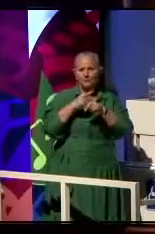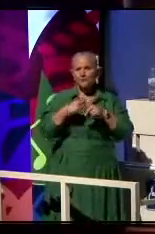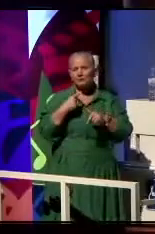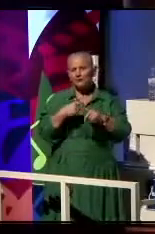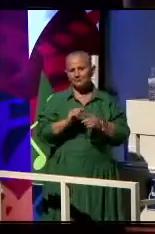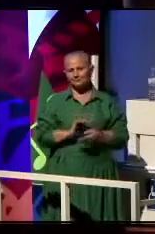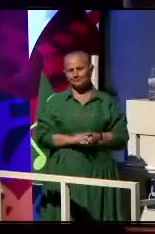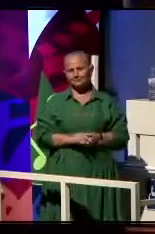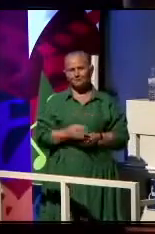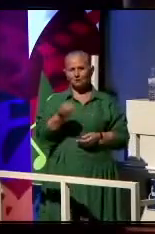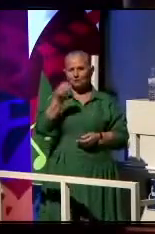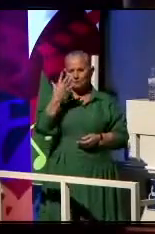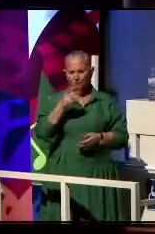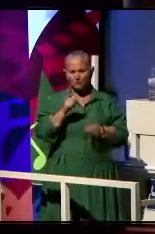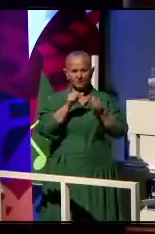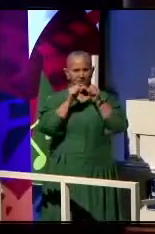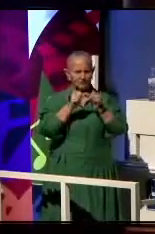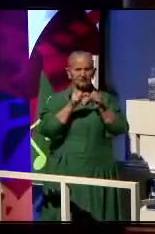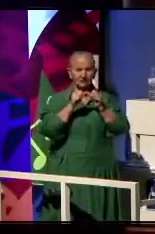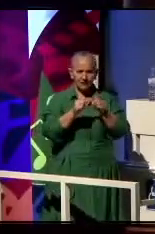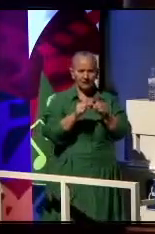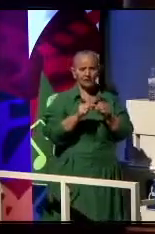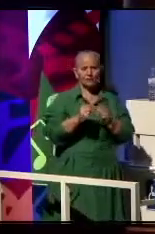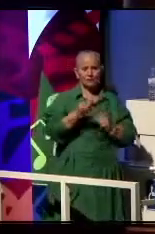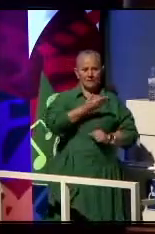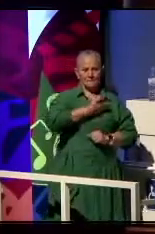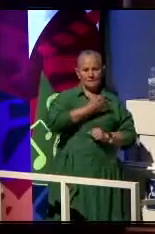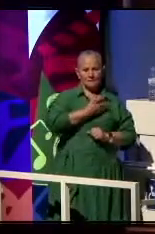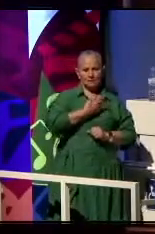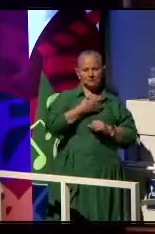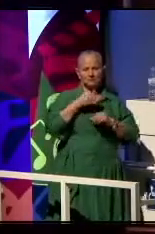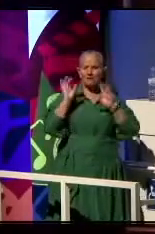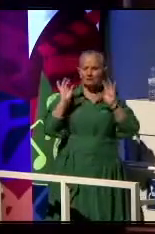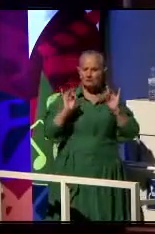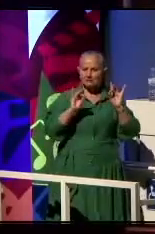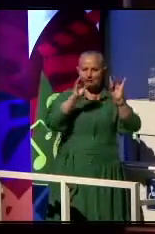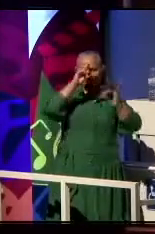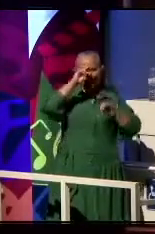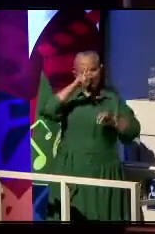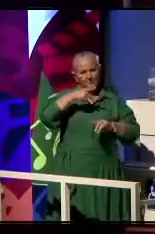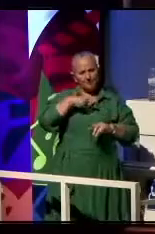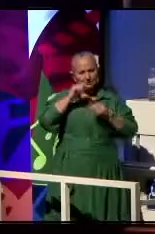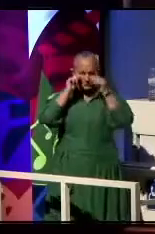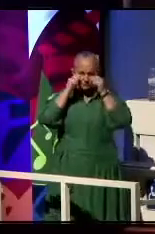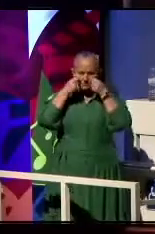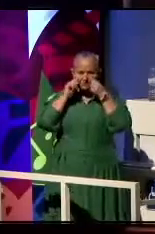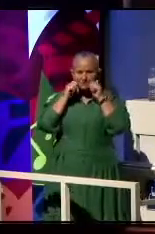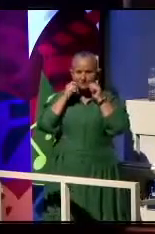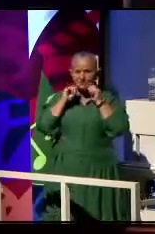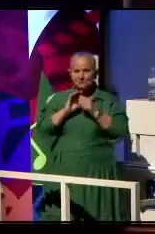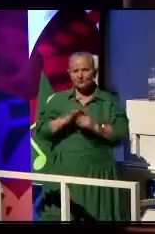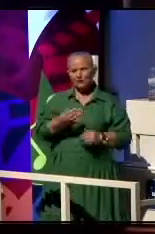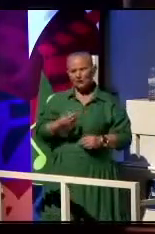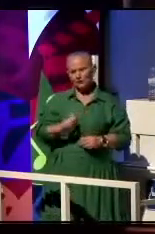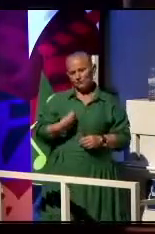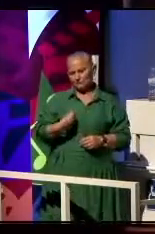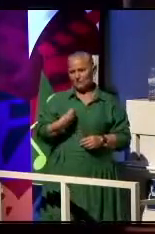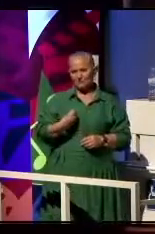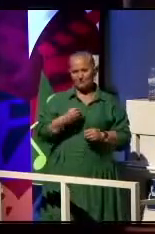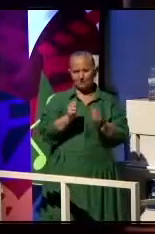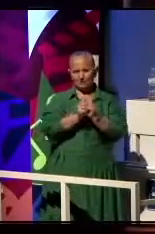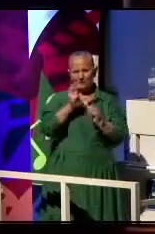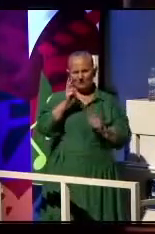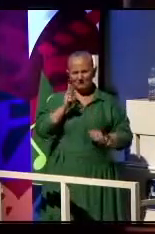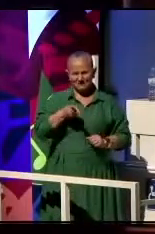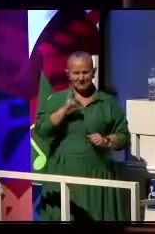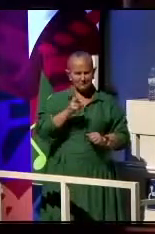famosos. Incrível. Assim, para mim, porque eu convivia com eles sempre.